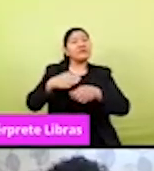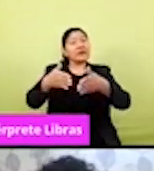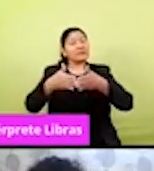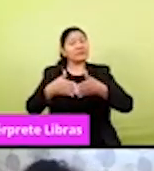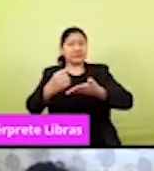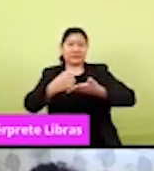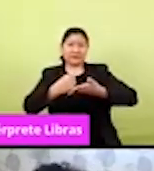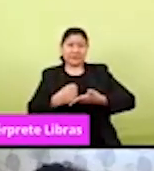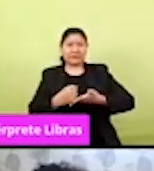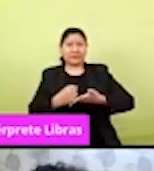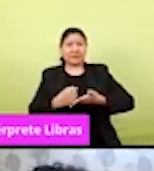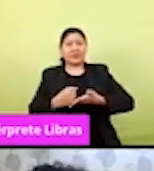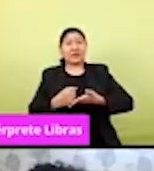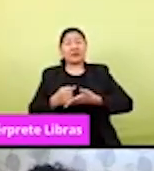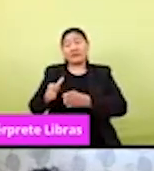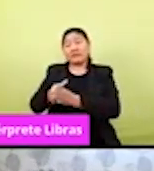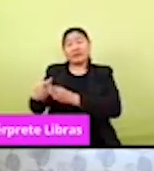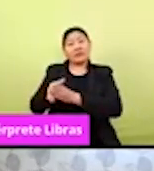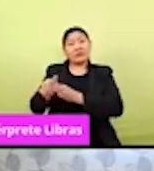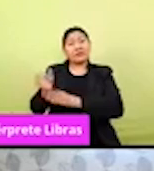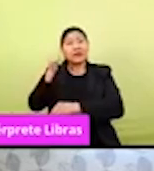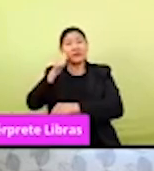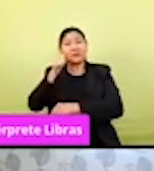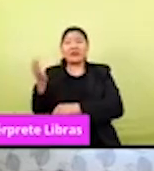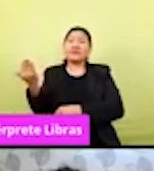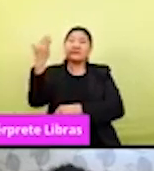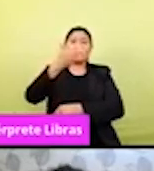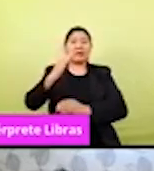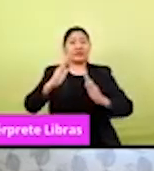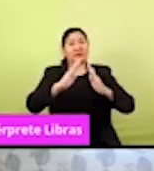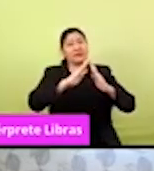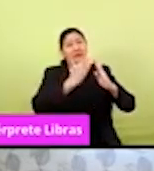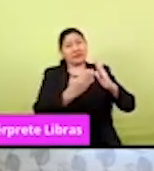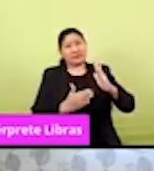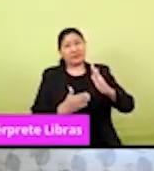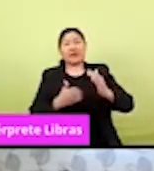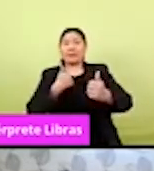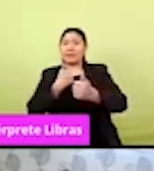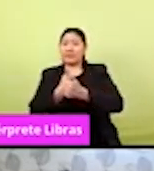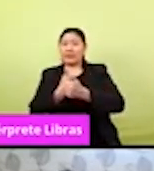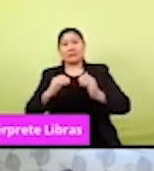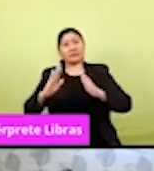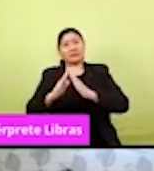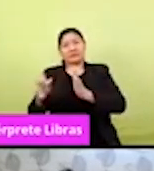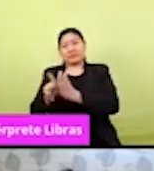orientar e encaminhar as mulheres para os serviços próximos, né, do local onde ela mora. Pode